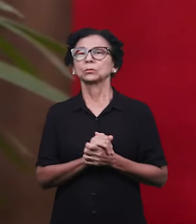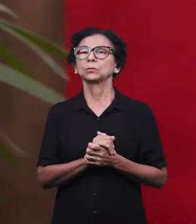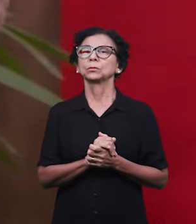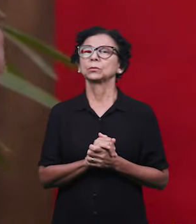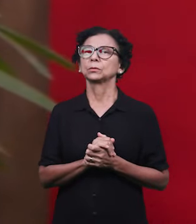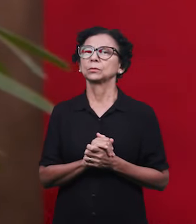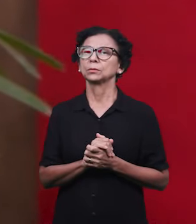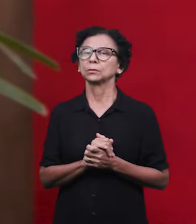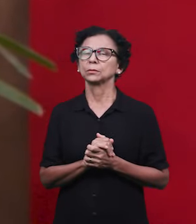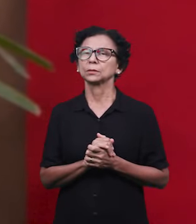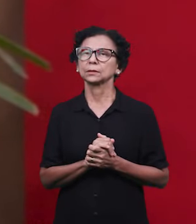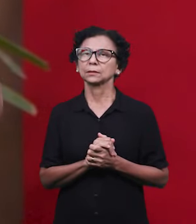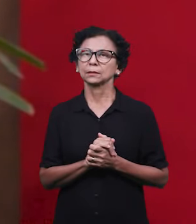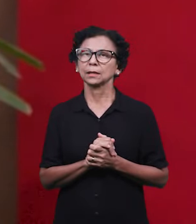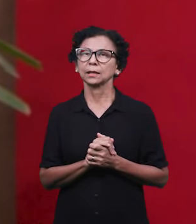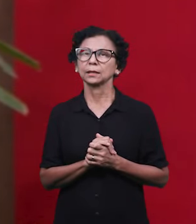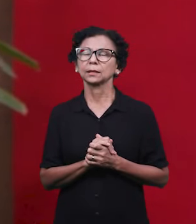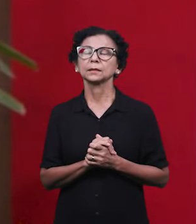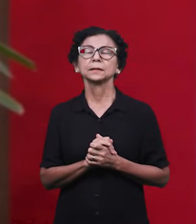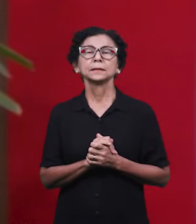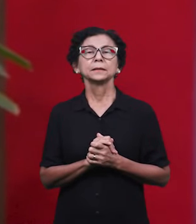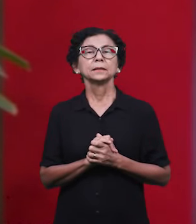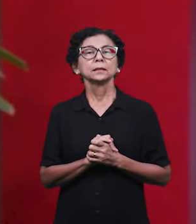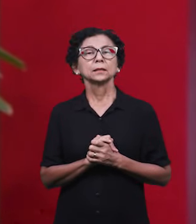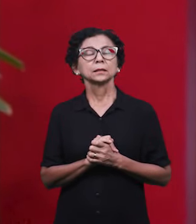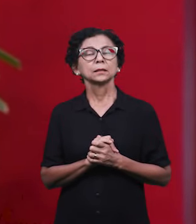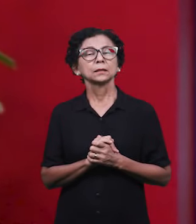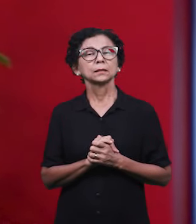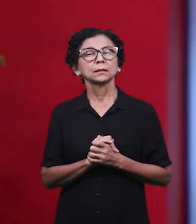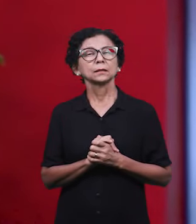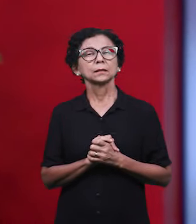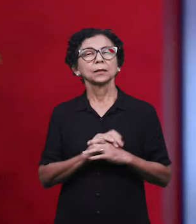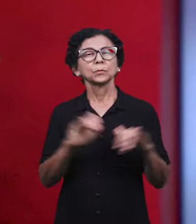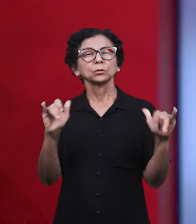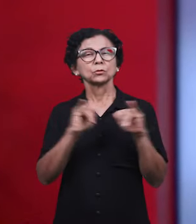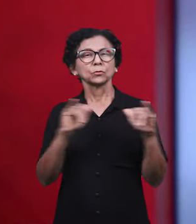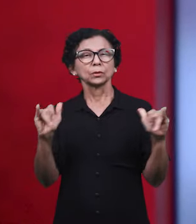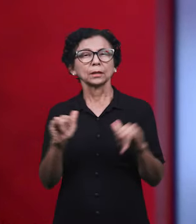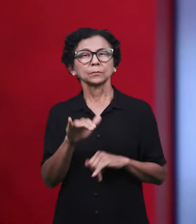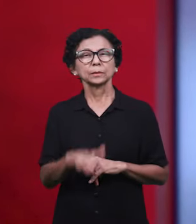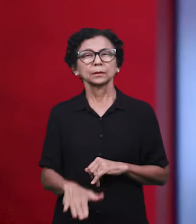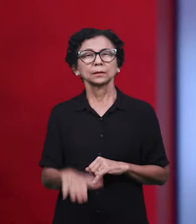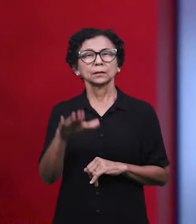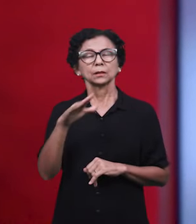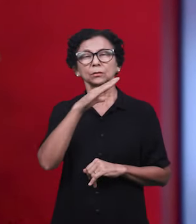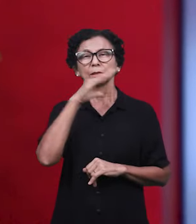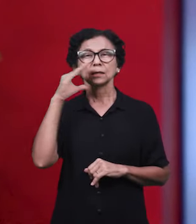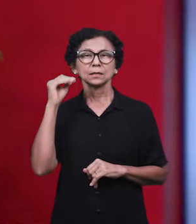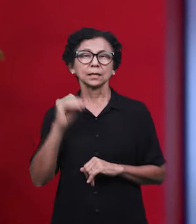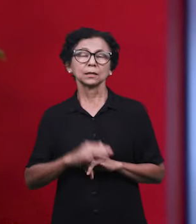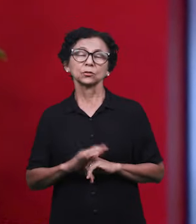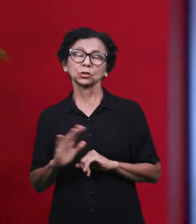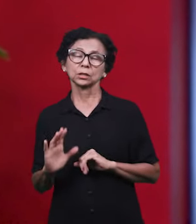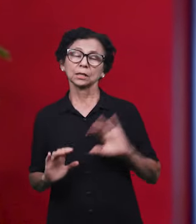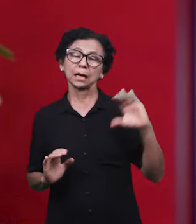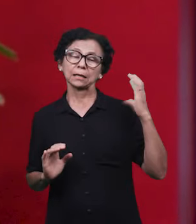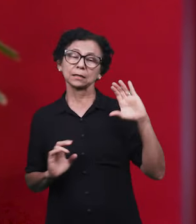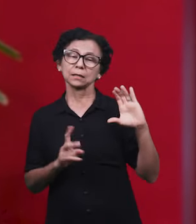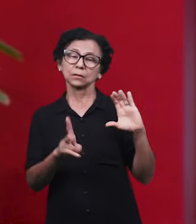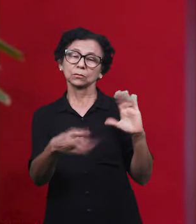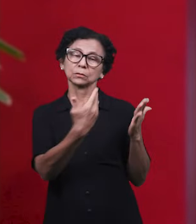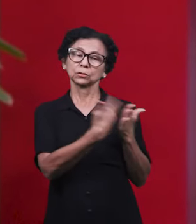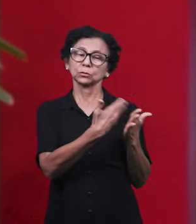um movimento muito grande na ciência, não é? Então, parte daquilo que está sendo compartilhado na escola nem é tão